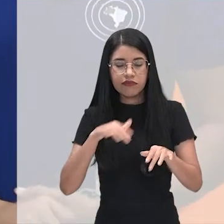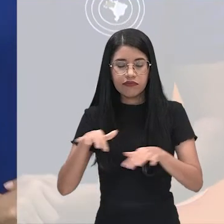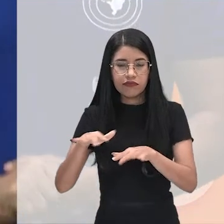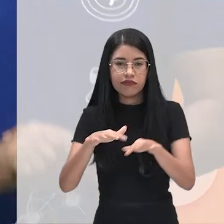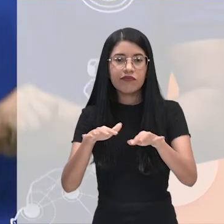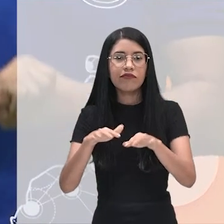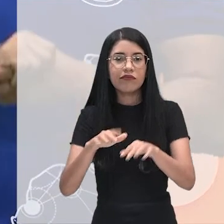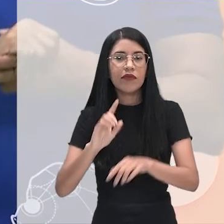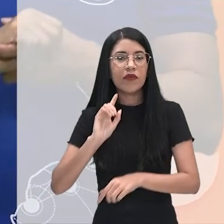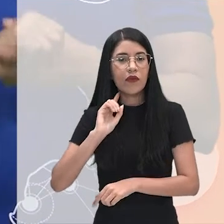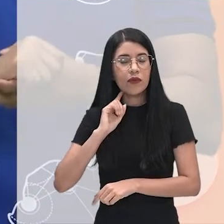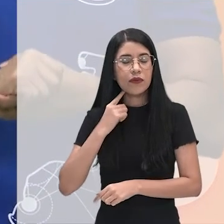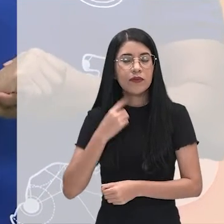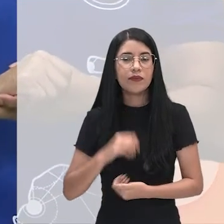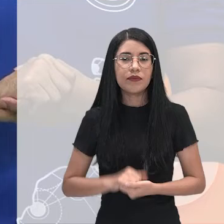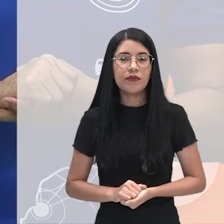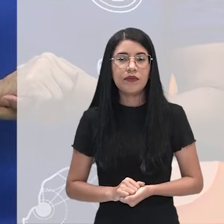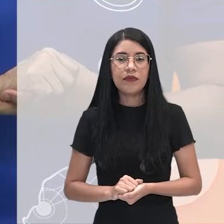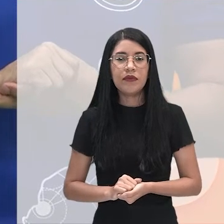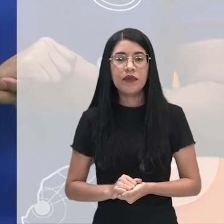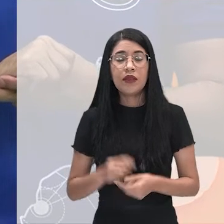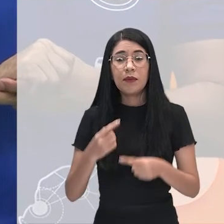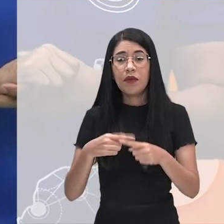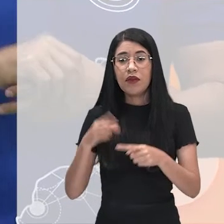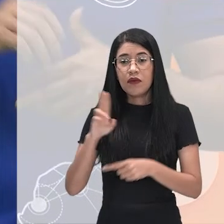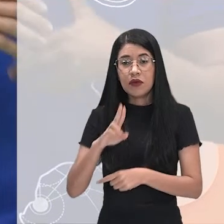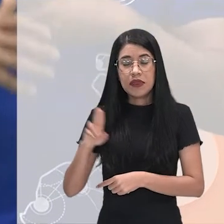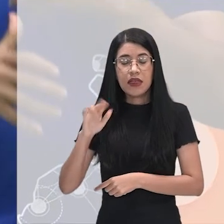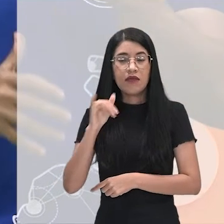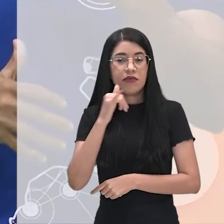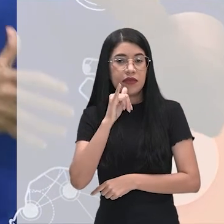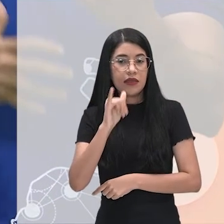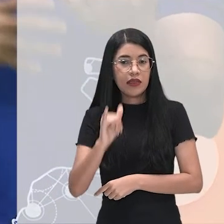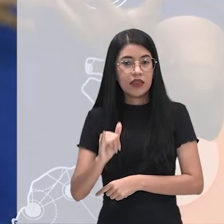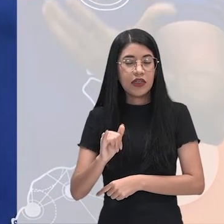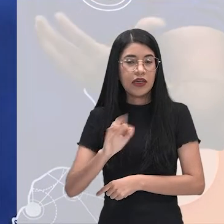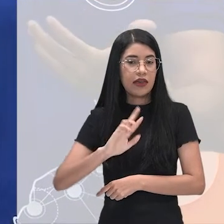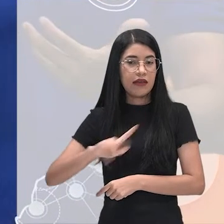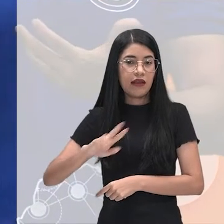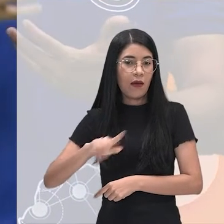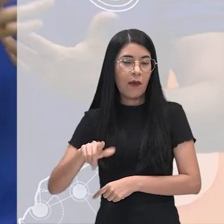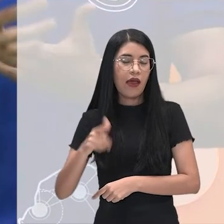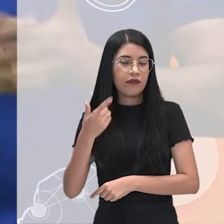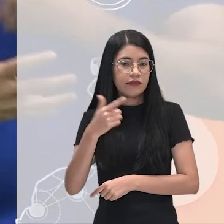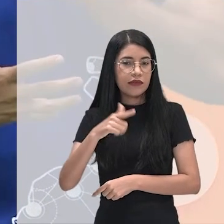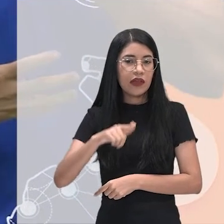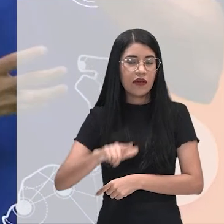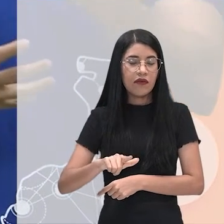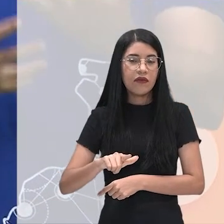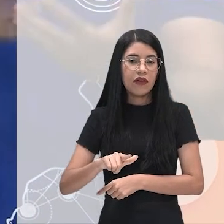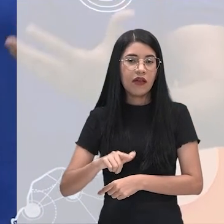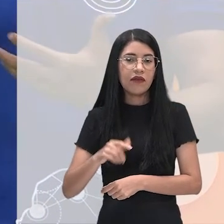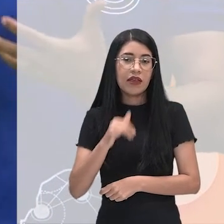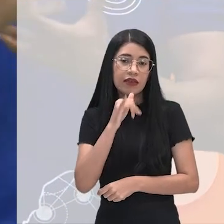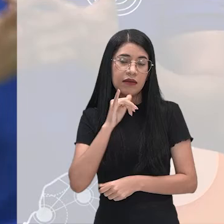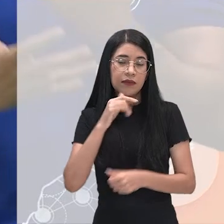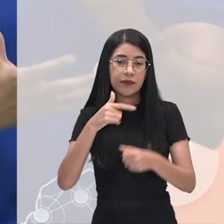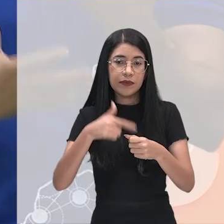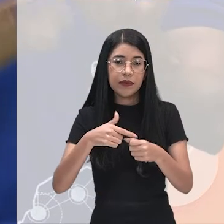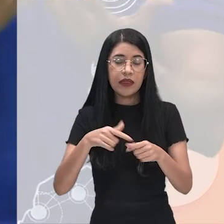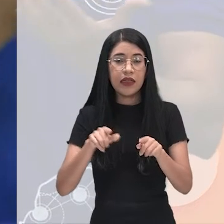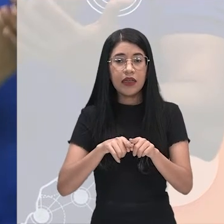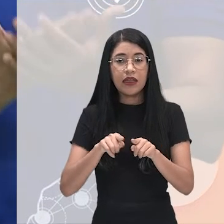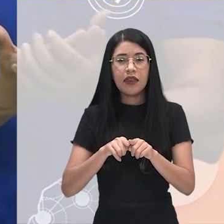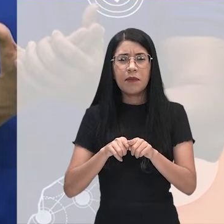continuam, tá bom? Elas vão se intensificar. E aí a gente tem uma mudança na matriz energética e a possibilidade de inserção